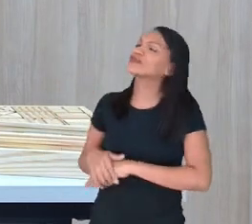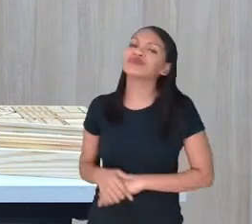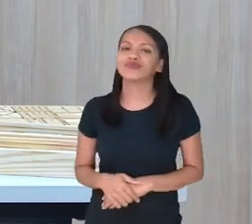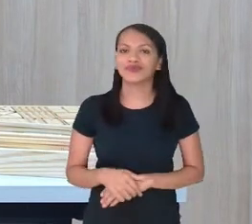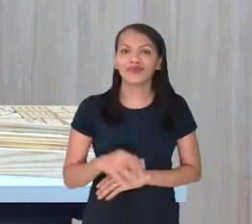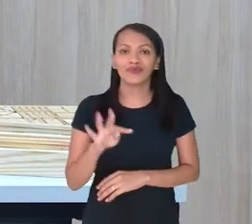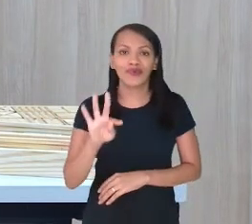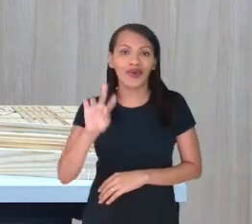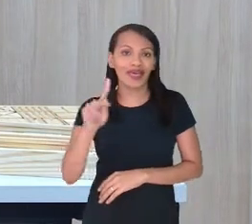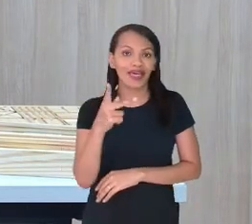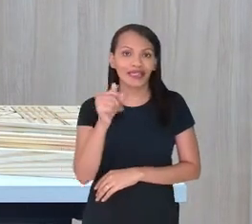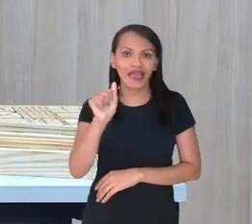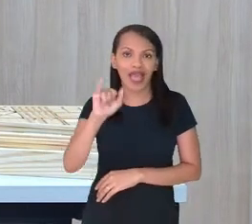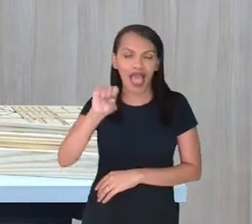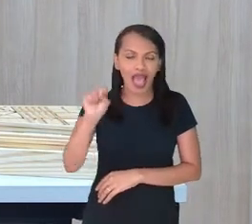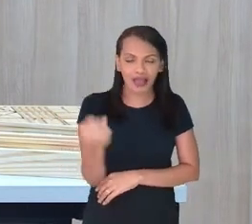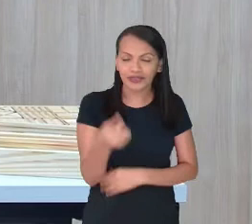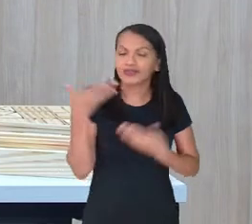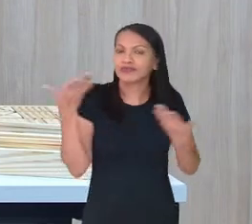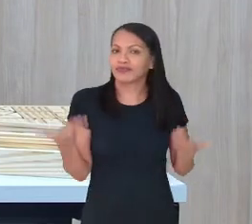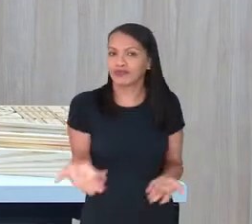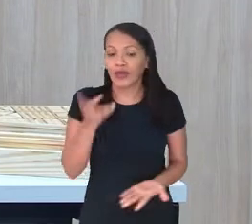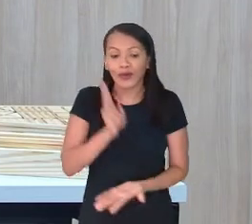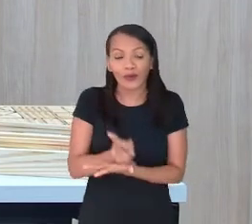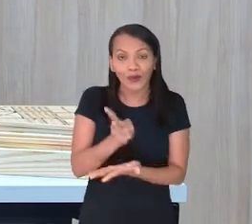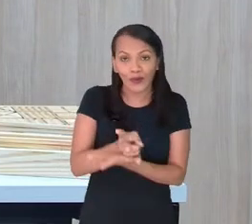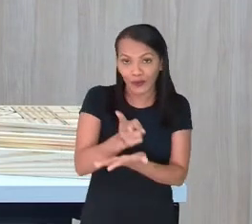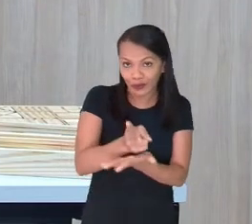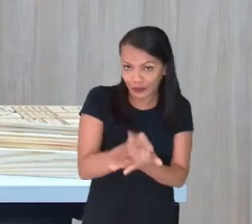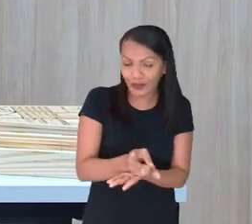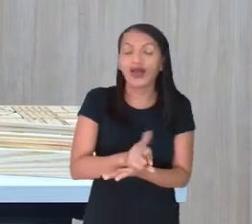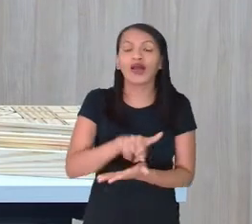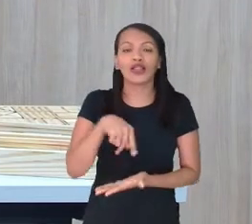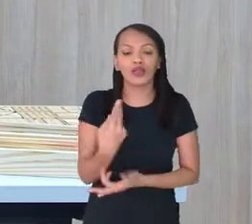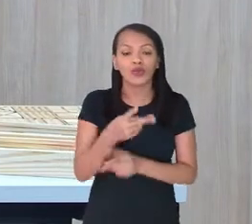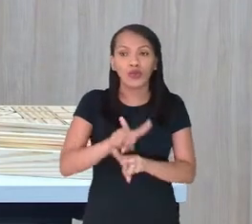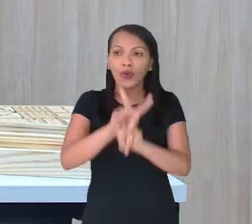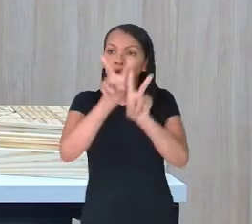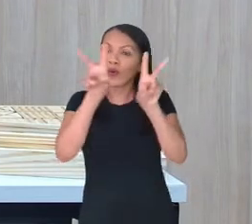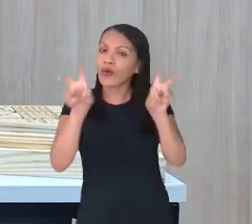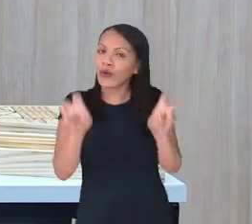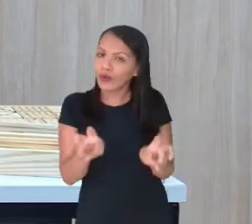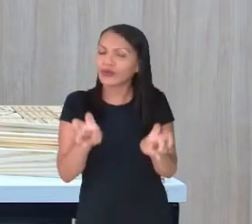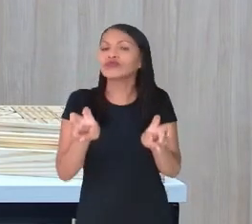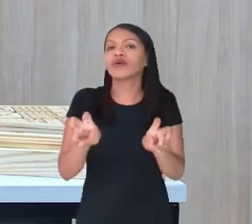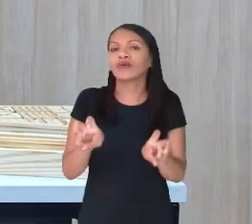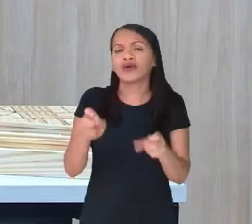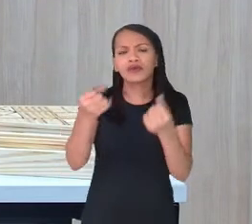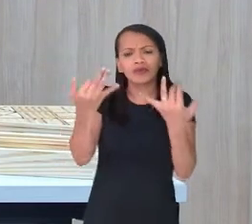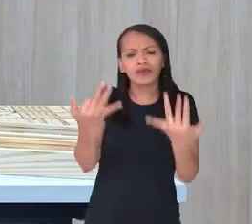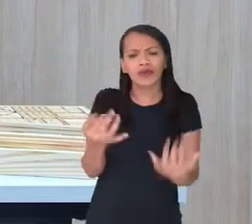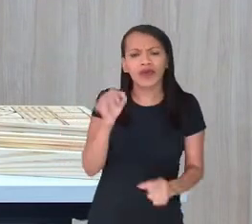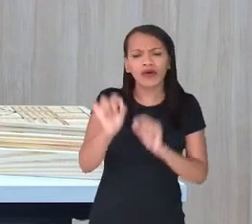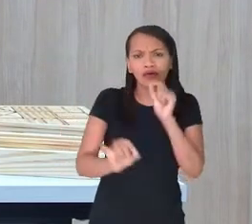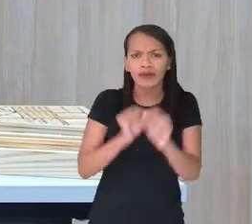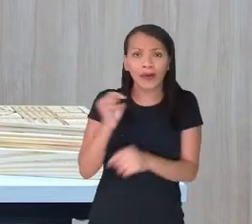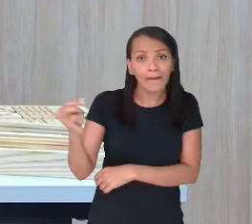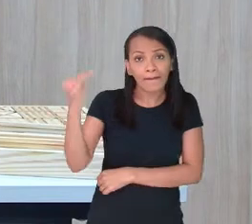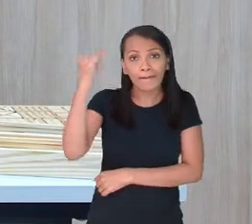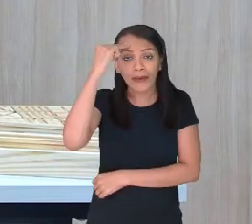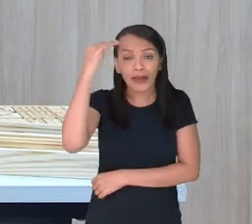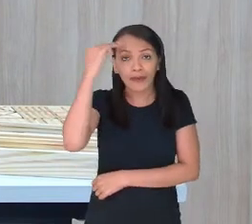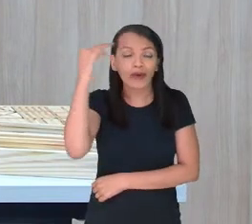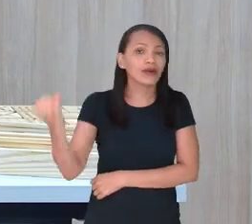o meu sinal. Bom, estamos dando continuidade à nossa temática e estamos falando sobre memória,